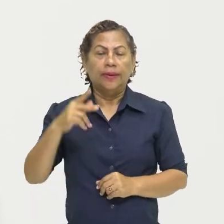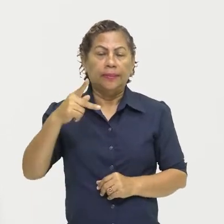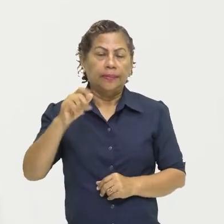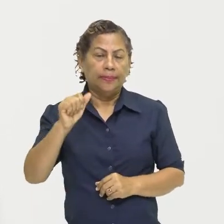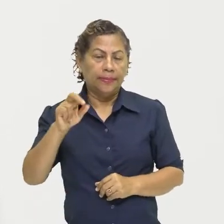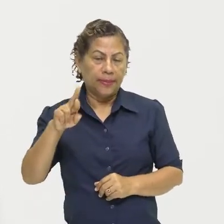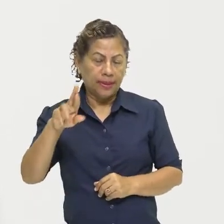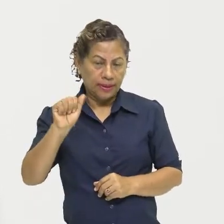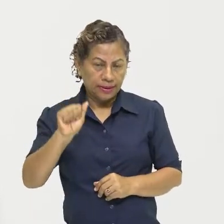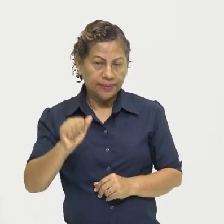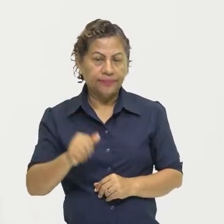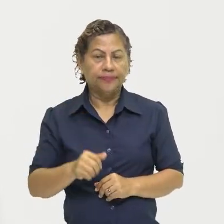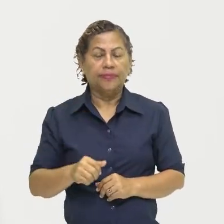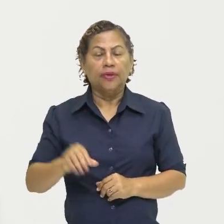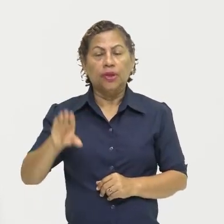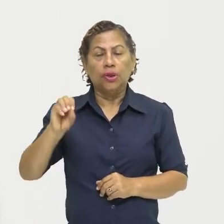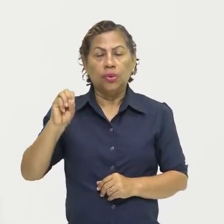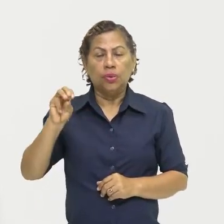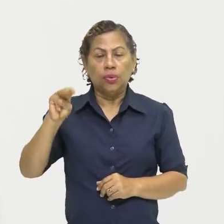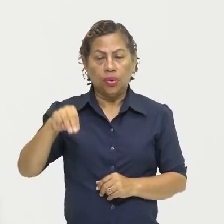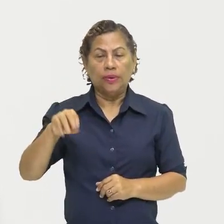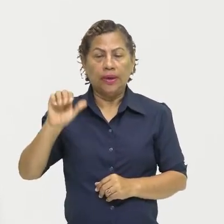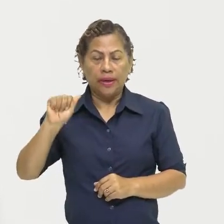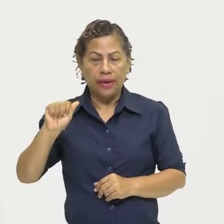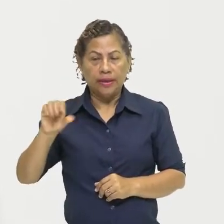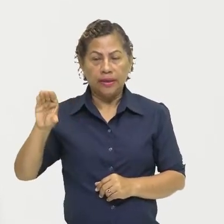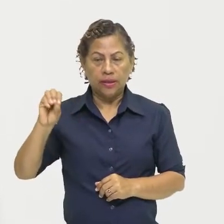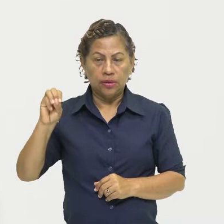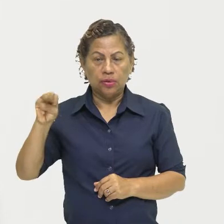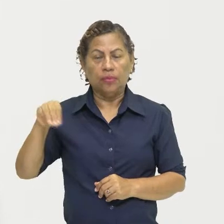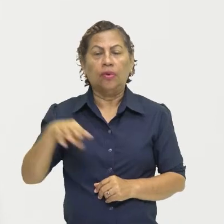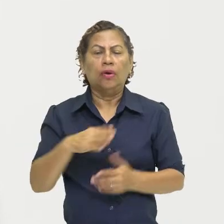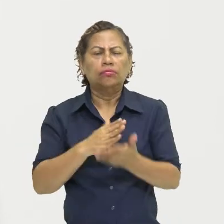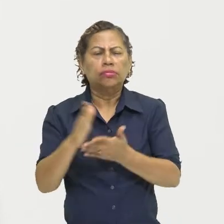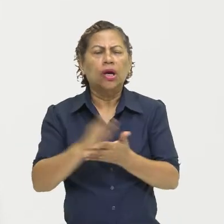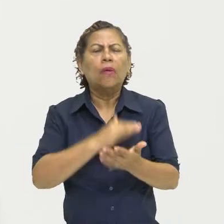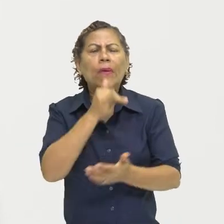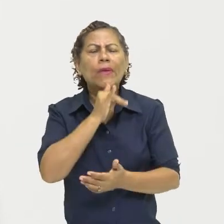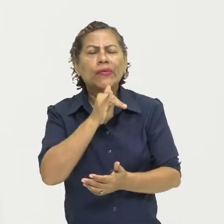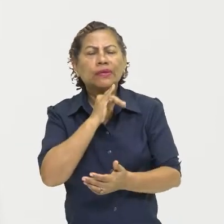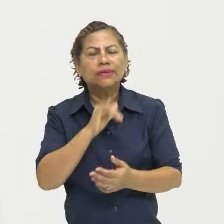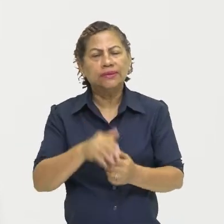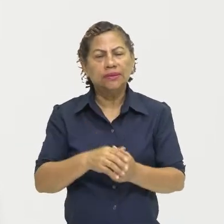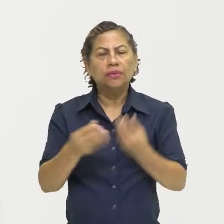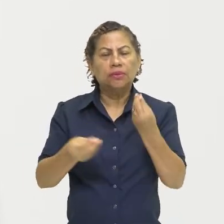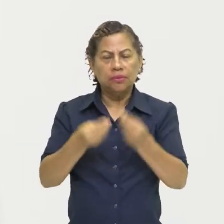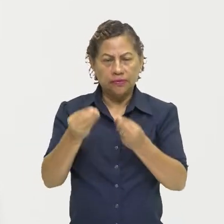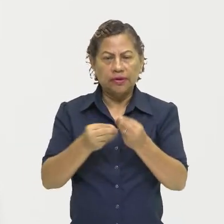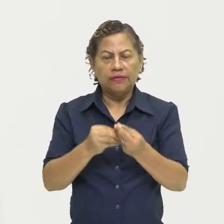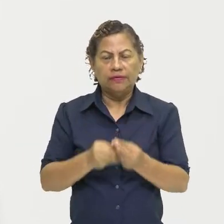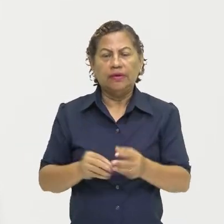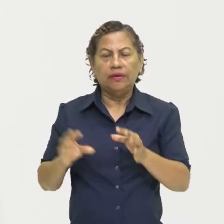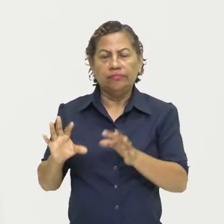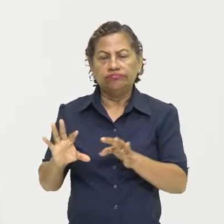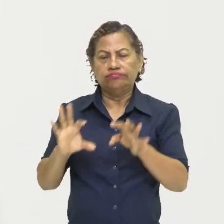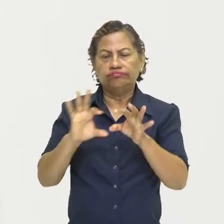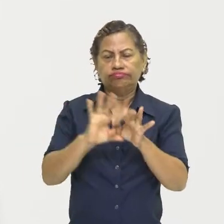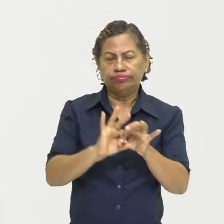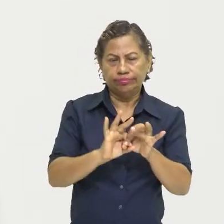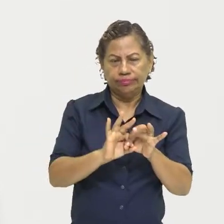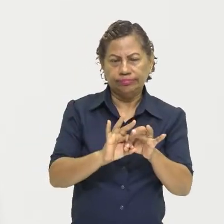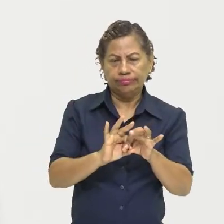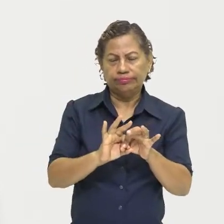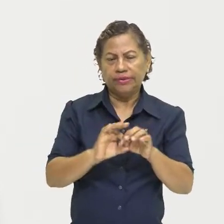com. Vamos ver alguns exemplos só para mostrar como fica o contexto da frase, da